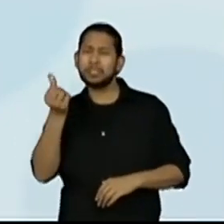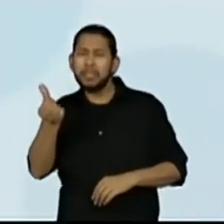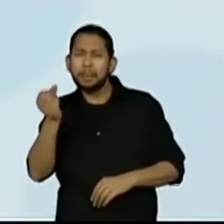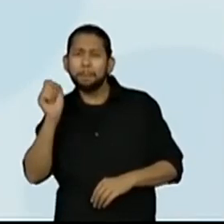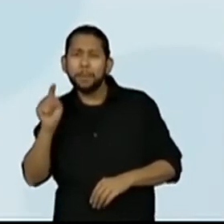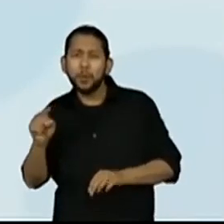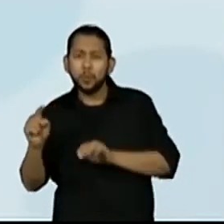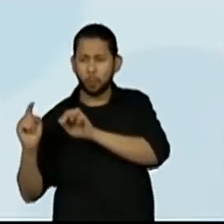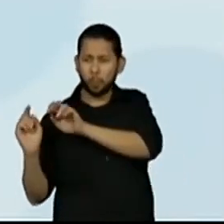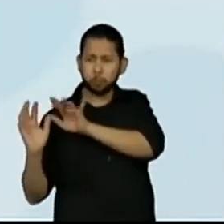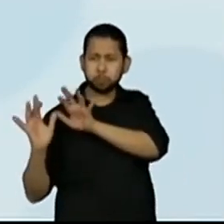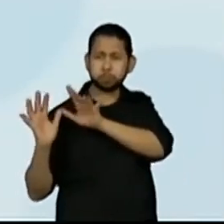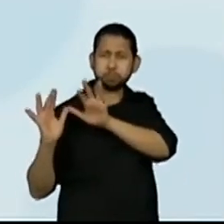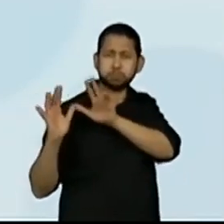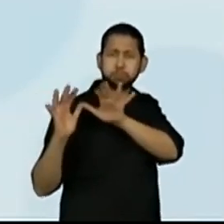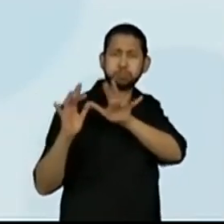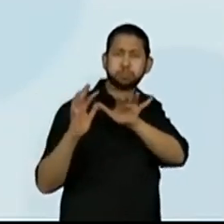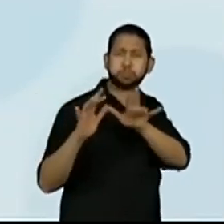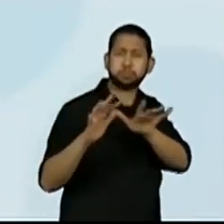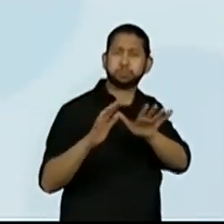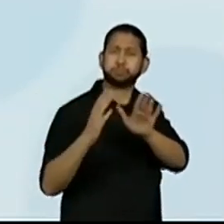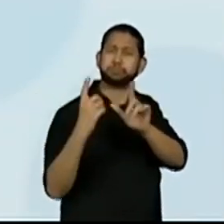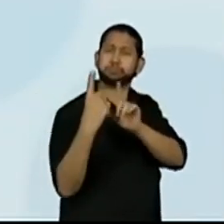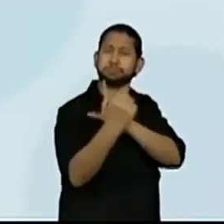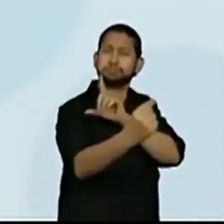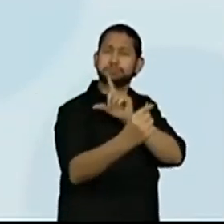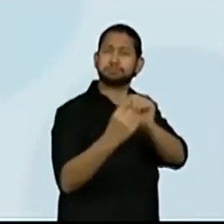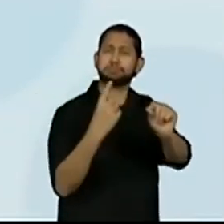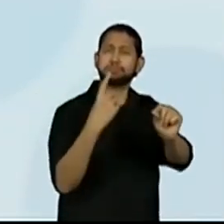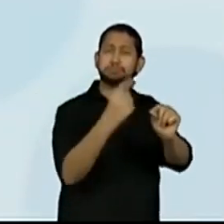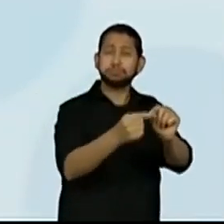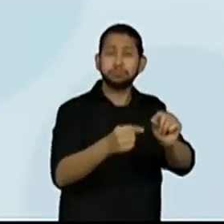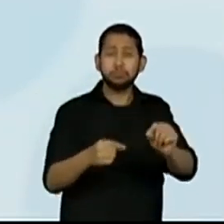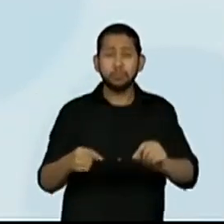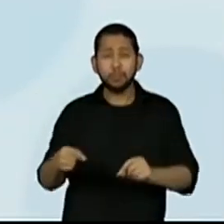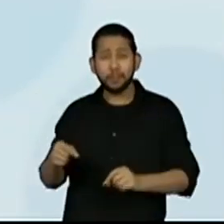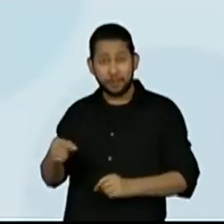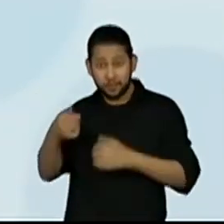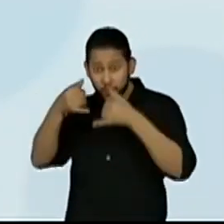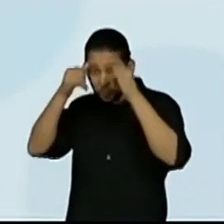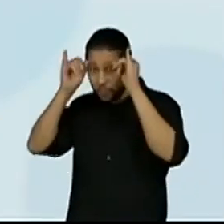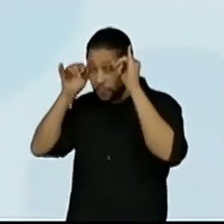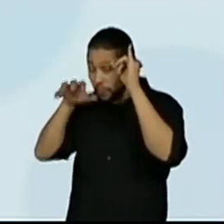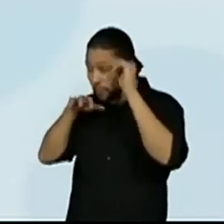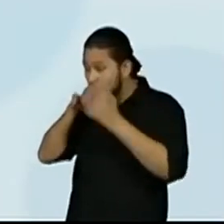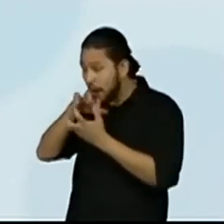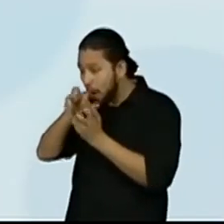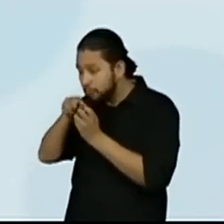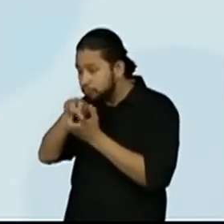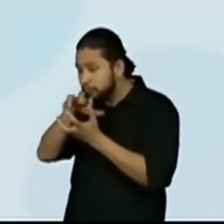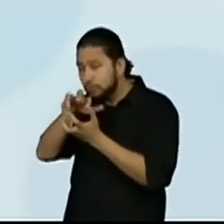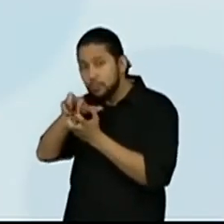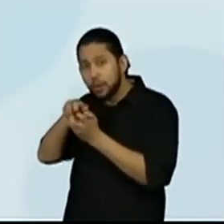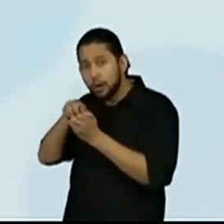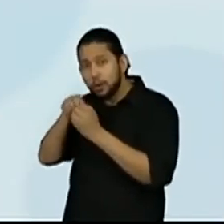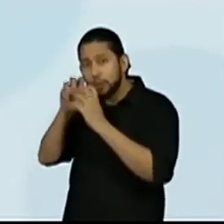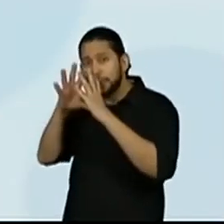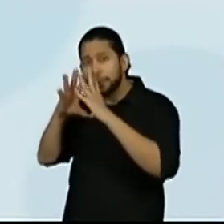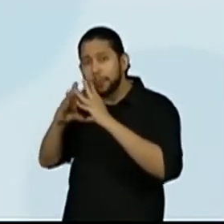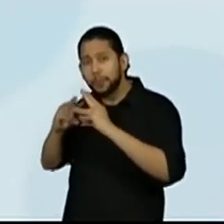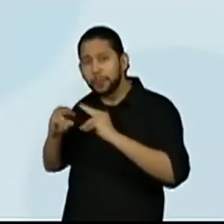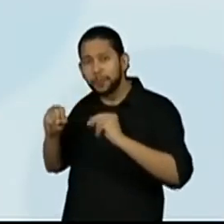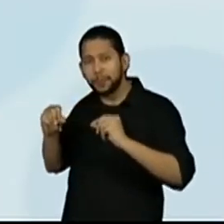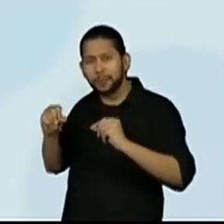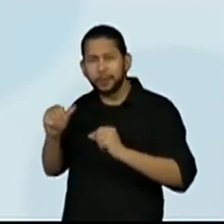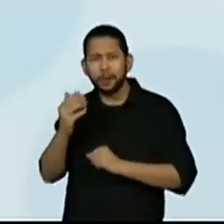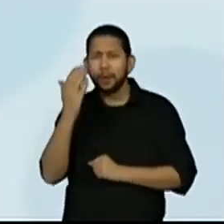pão, acabam-se os animais, ficando limpos currais, onde houve a criação. Não se